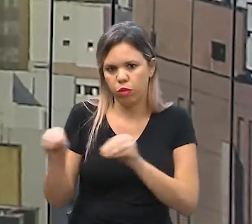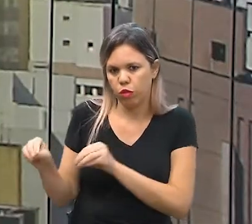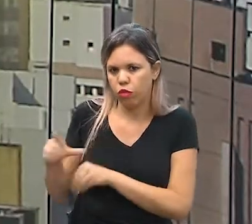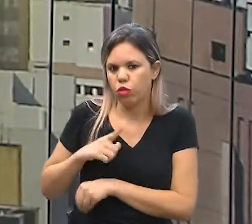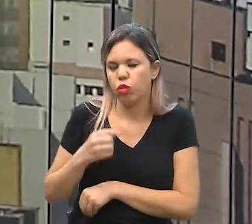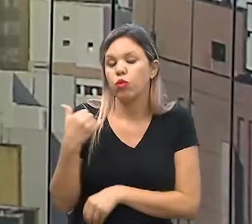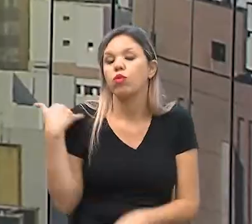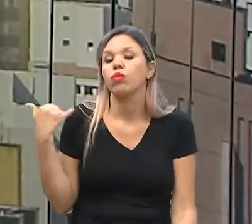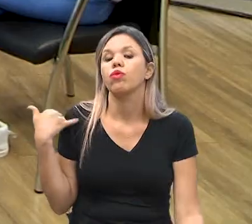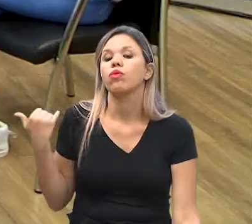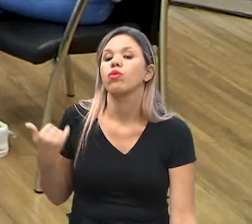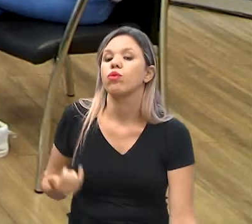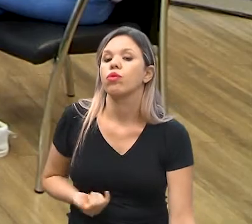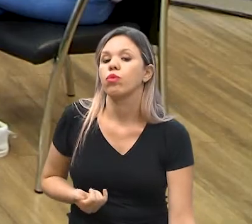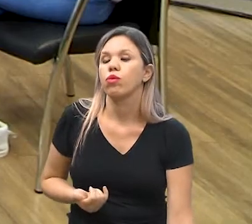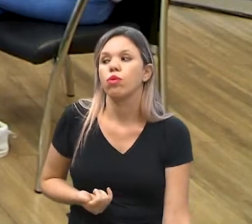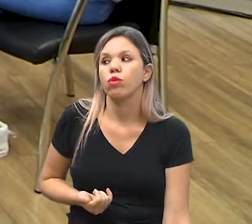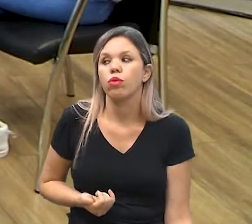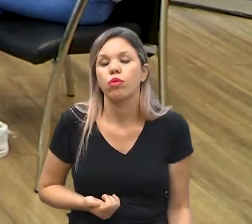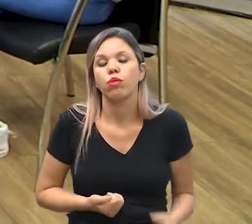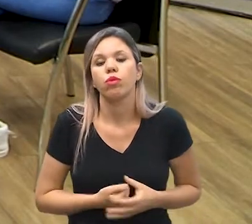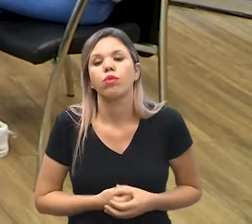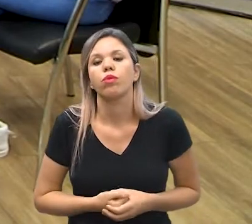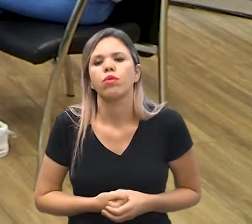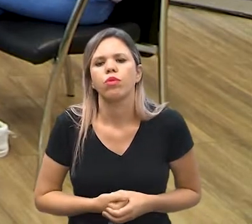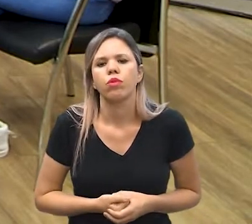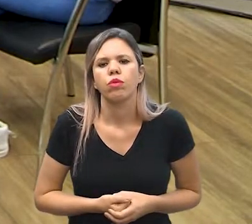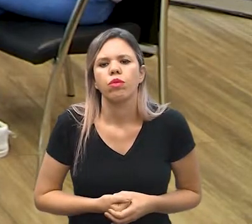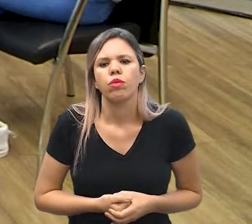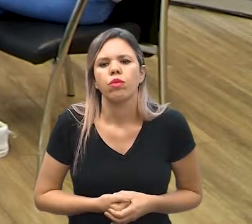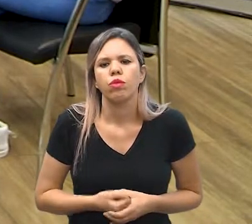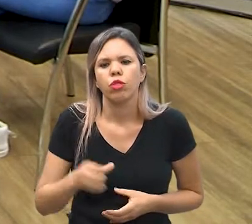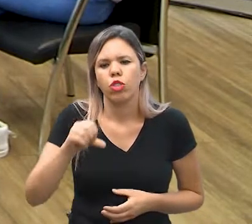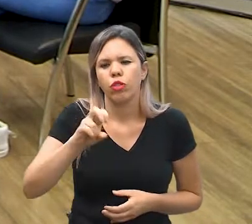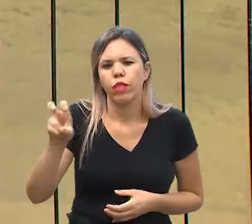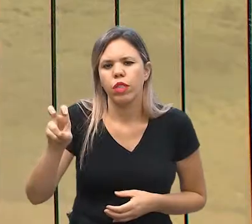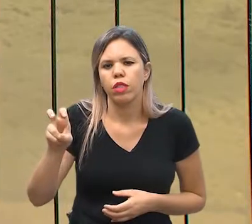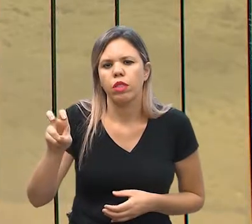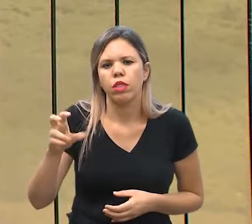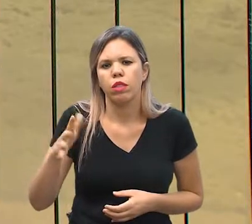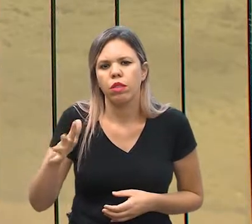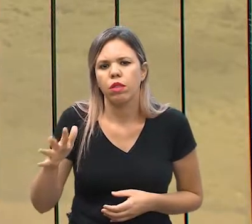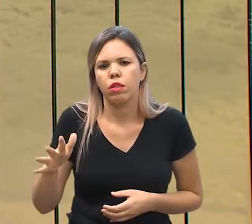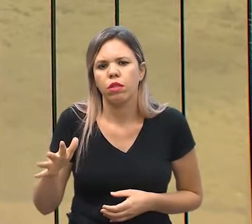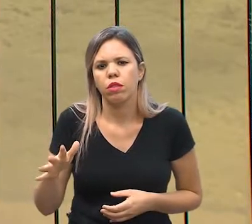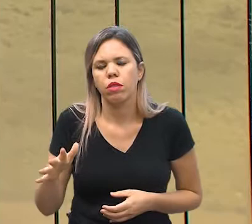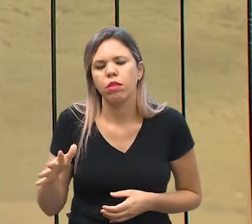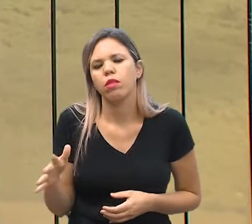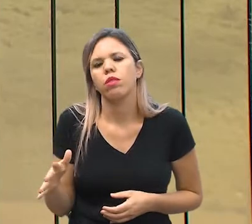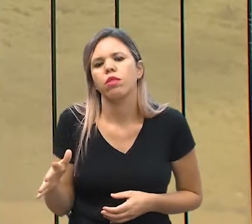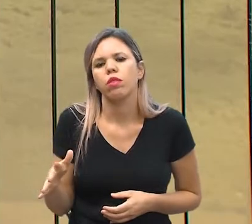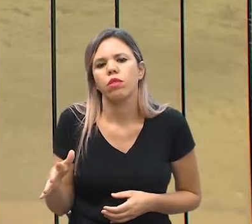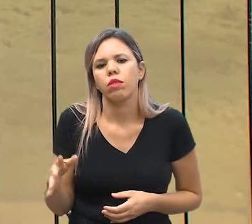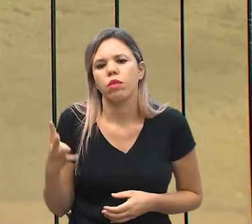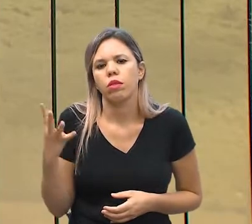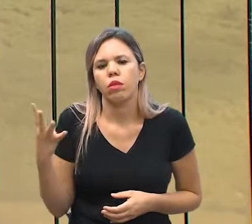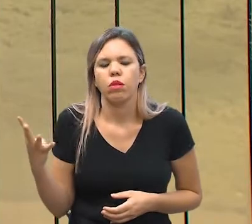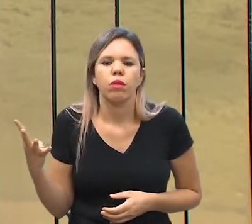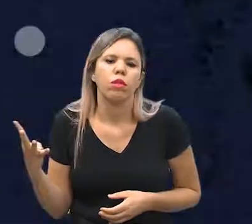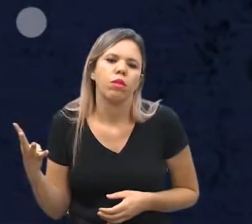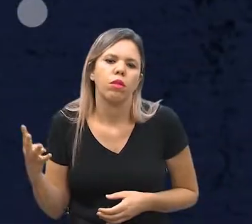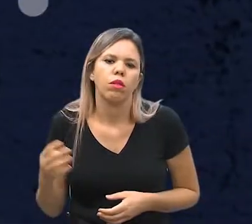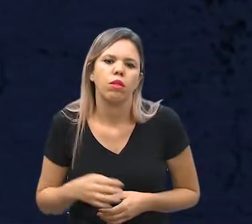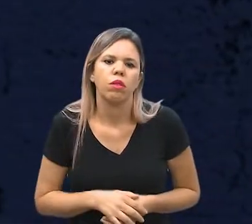você tinha quantos anos? Eu mudei para a Vila União, se eu não me engano, em 95. Eu tava com 4